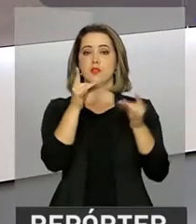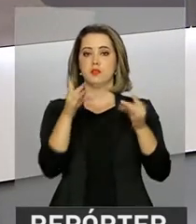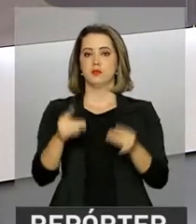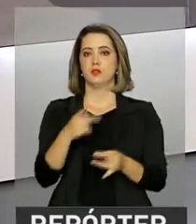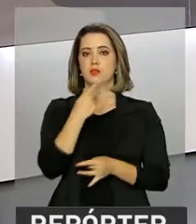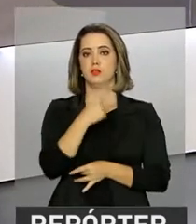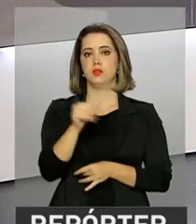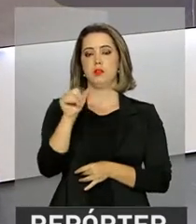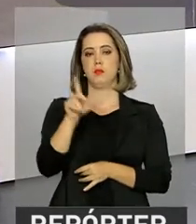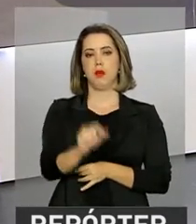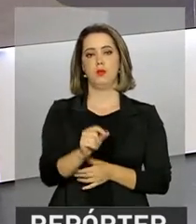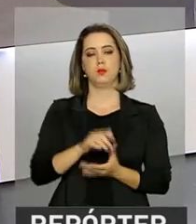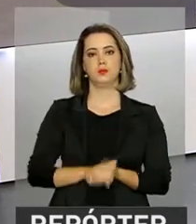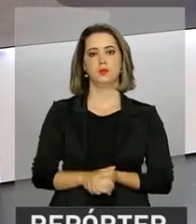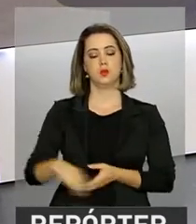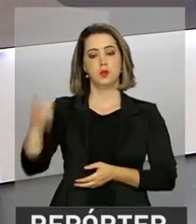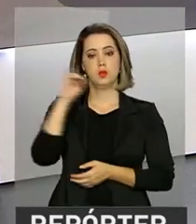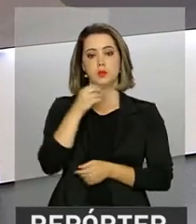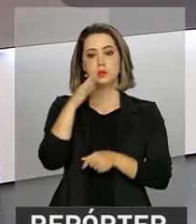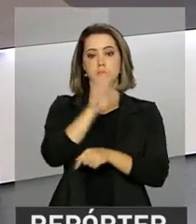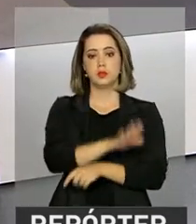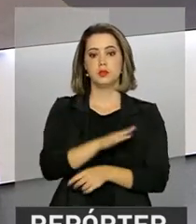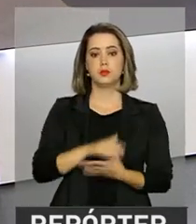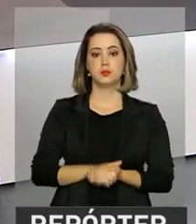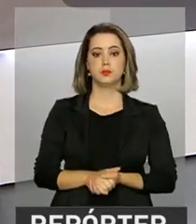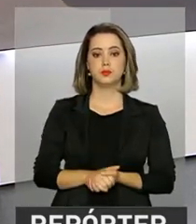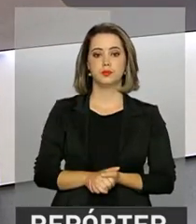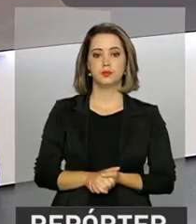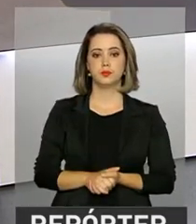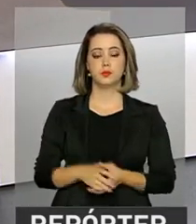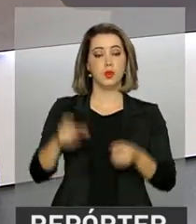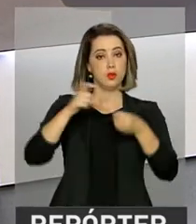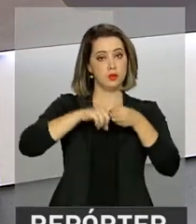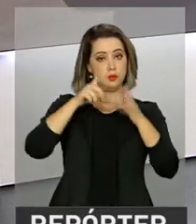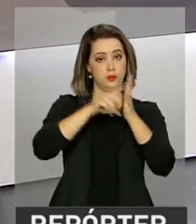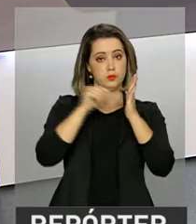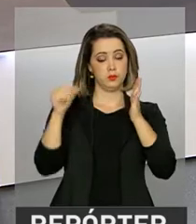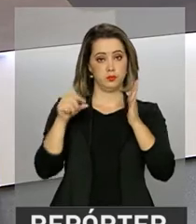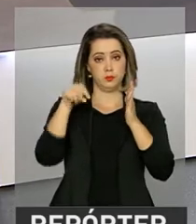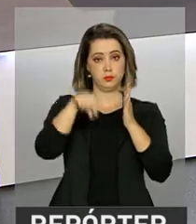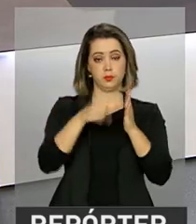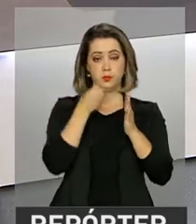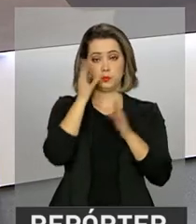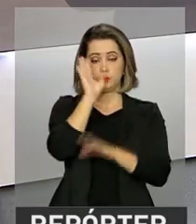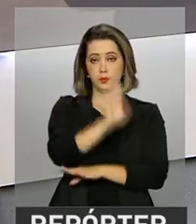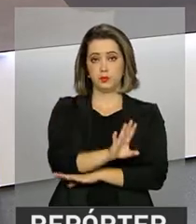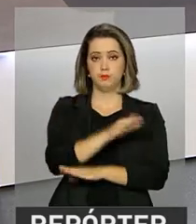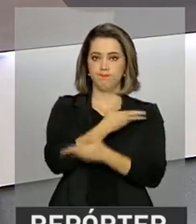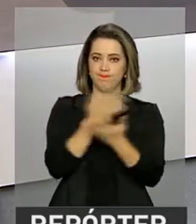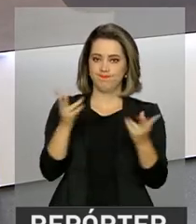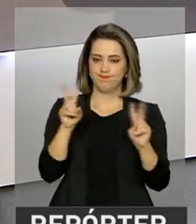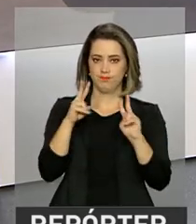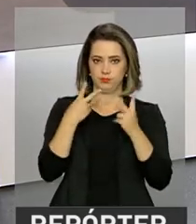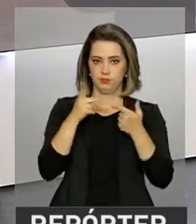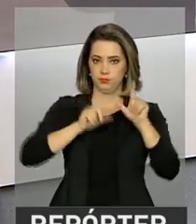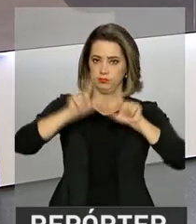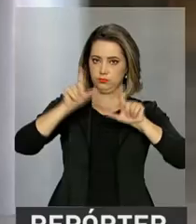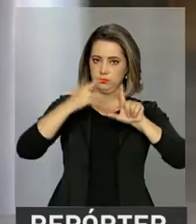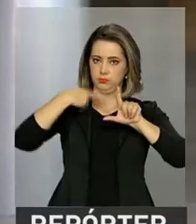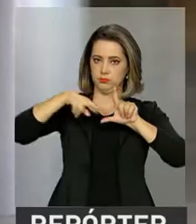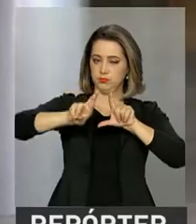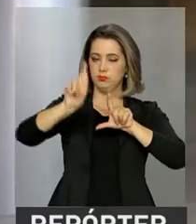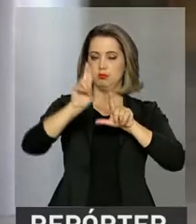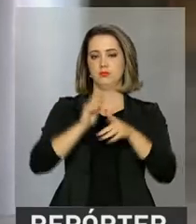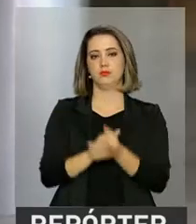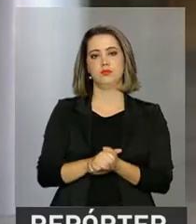la sálvia olá paulo boa tarde mais uma vez voltamos aqui do palácio do planalto boa tarde roberto boa tarde a todos que nos assistem na